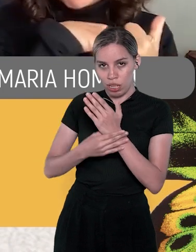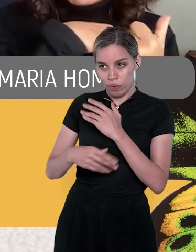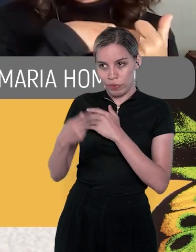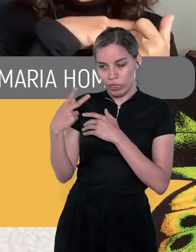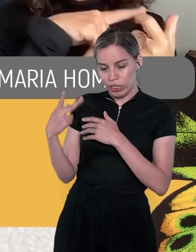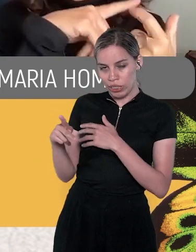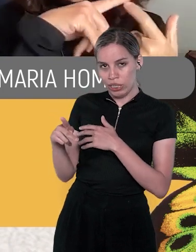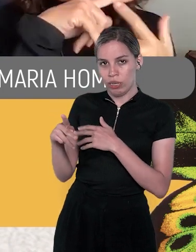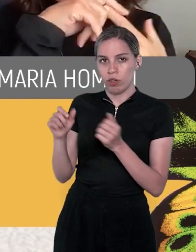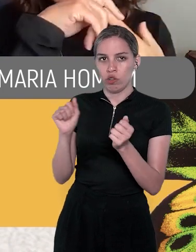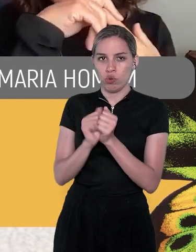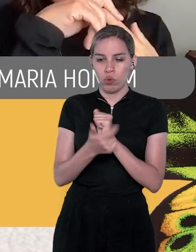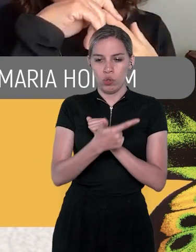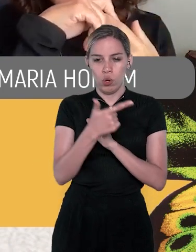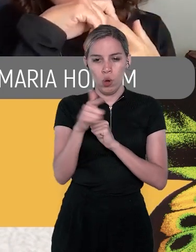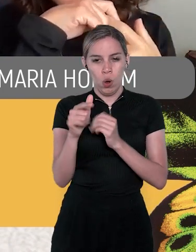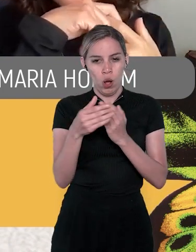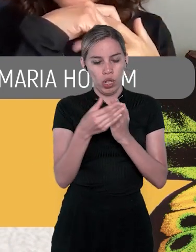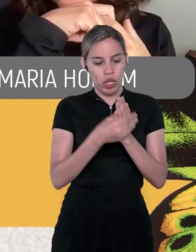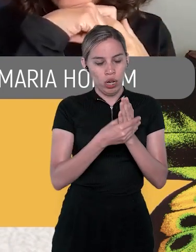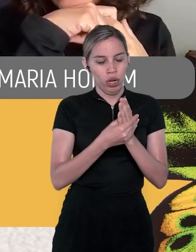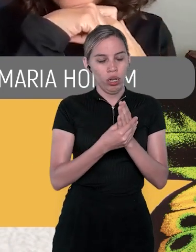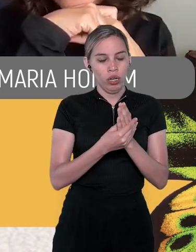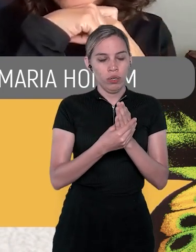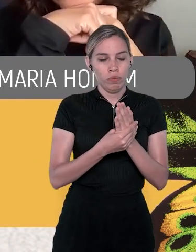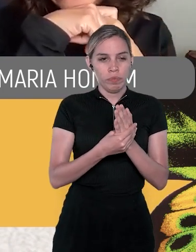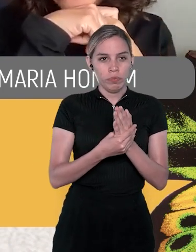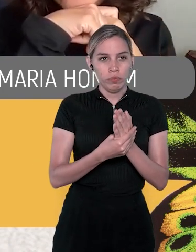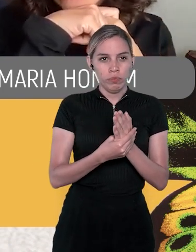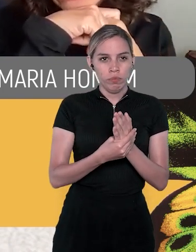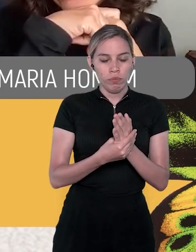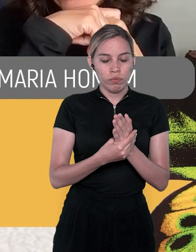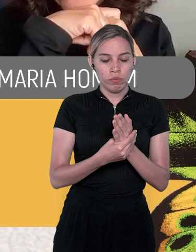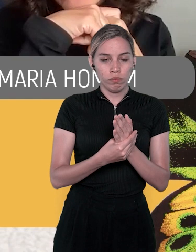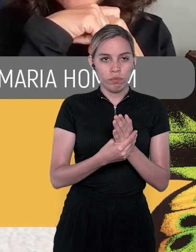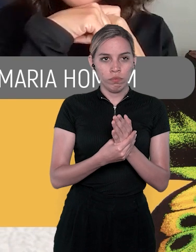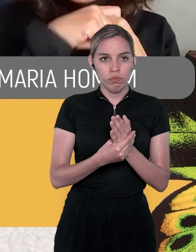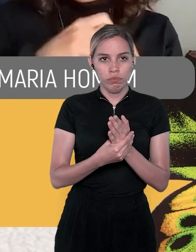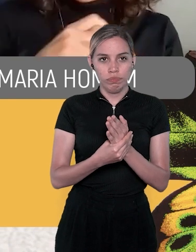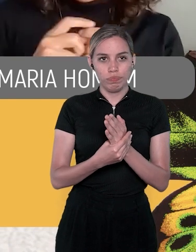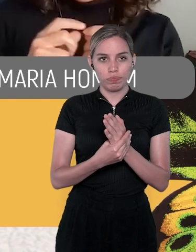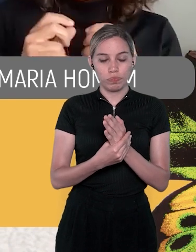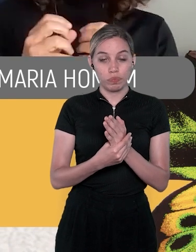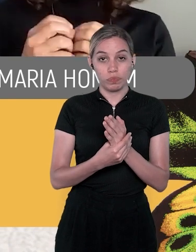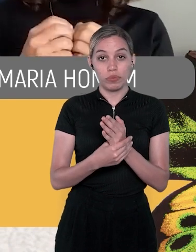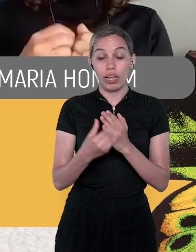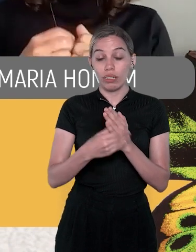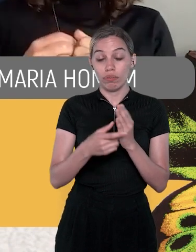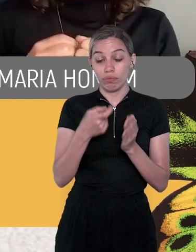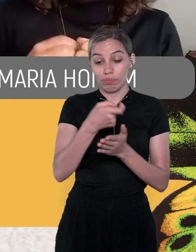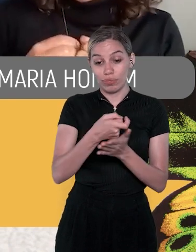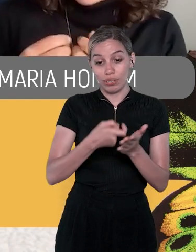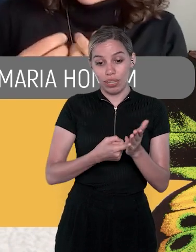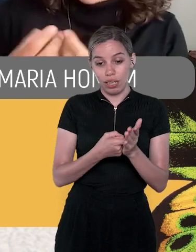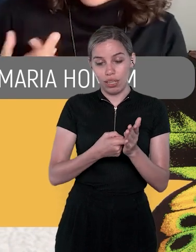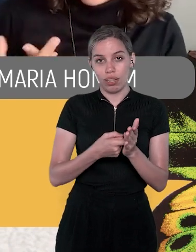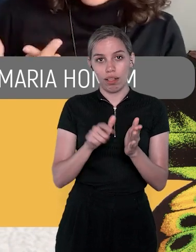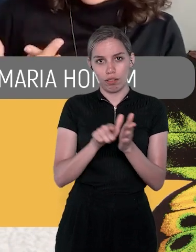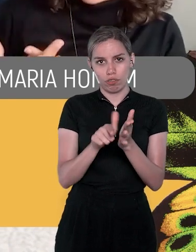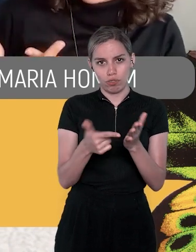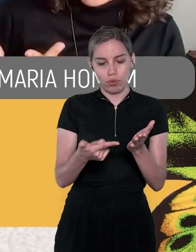intérprete junto com a coluna que eu fiz, que é justamente um pouco